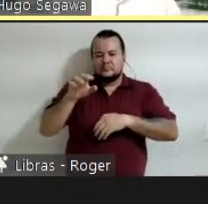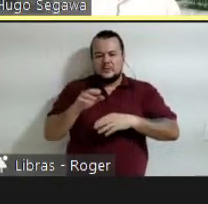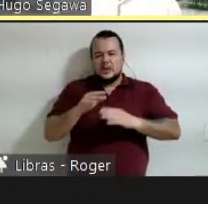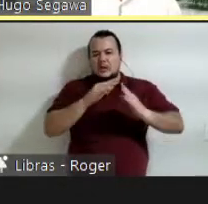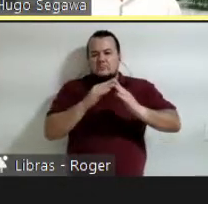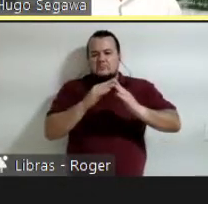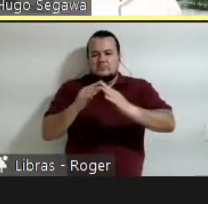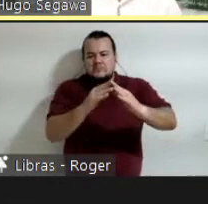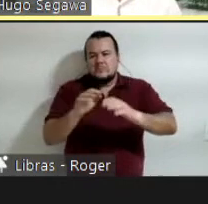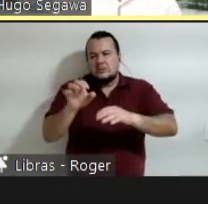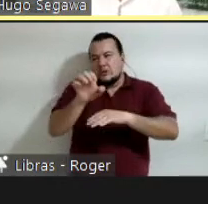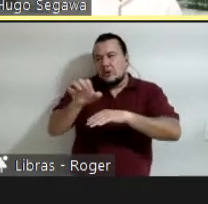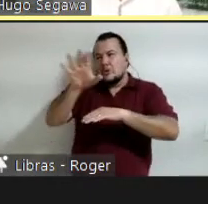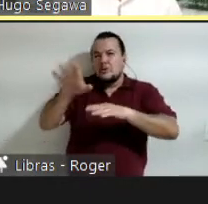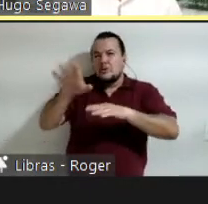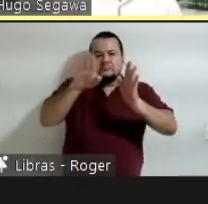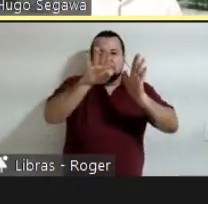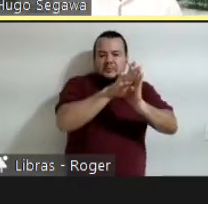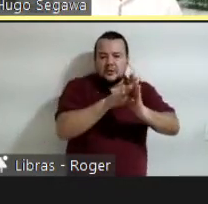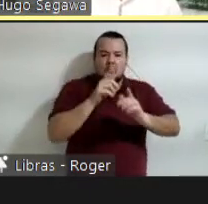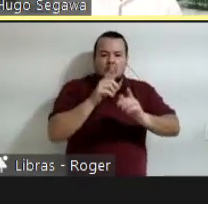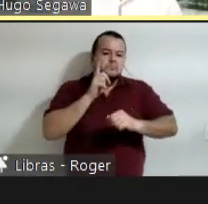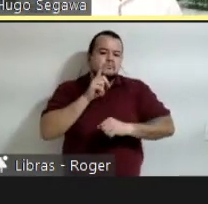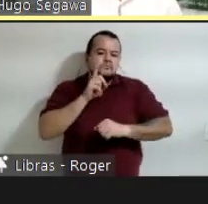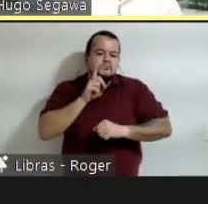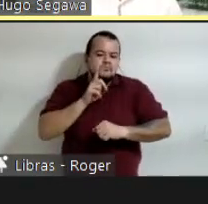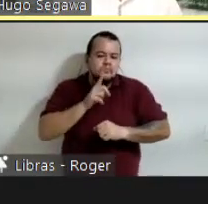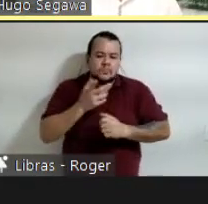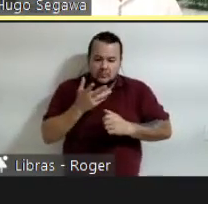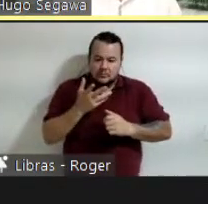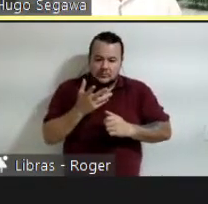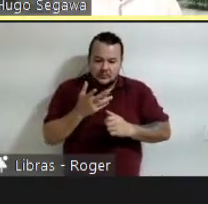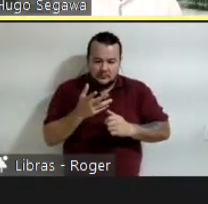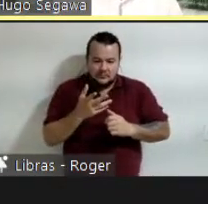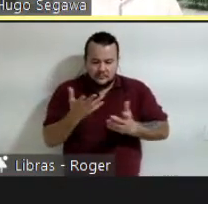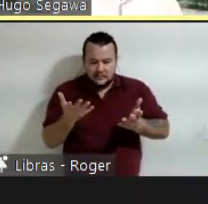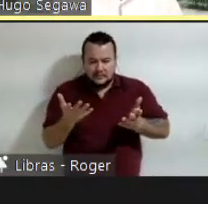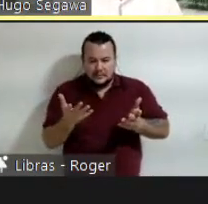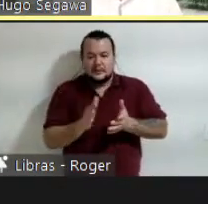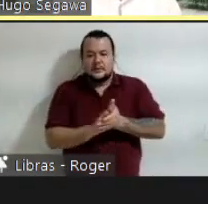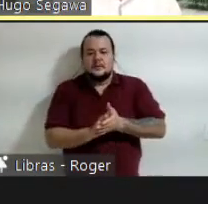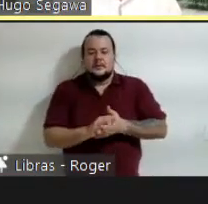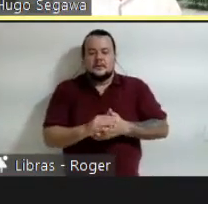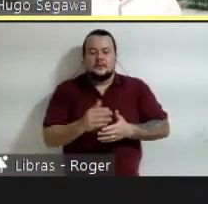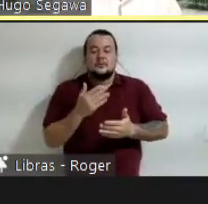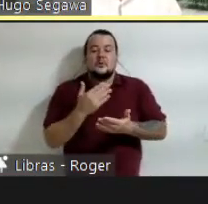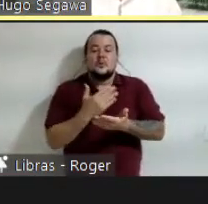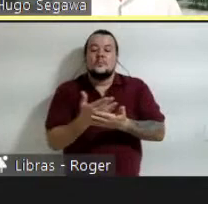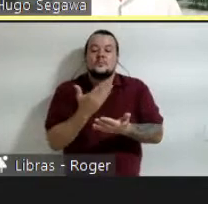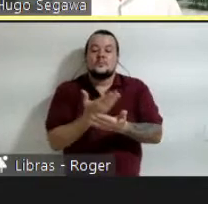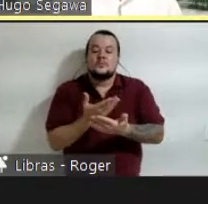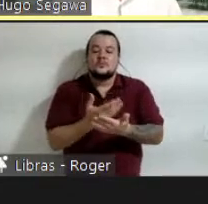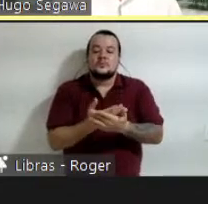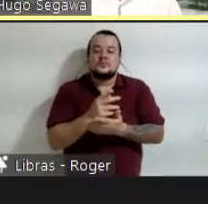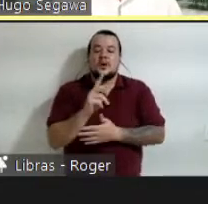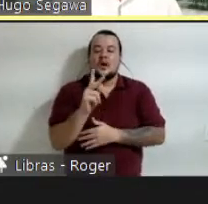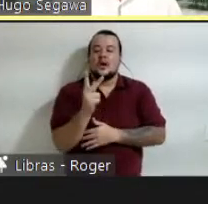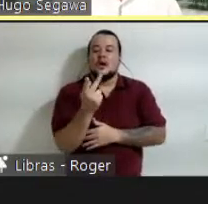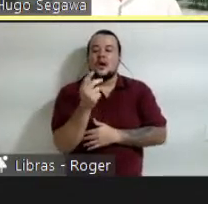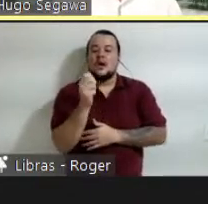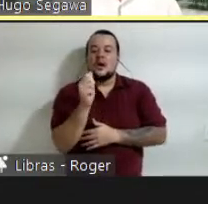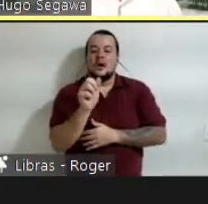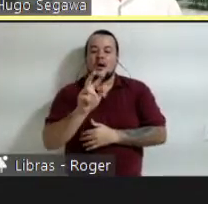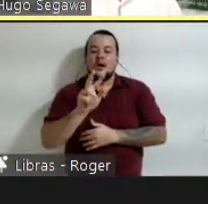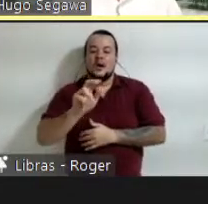e foi estudar em Harvard e foi um aluno de Gropius. E se vocês conhecem a biografia,